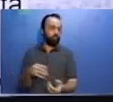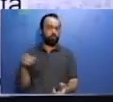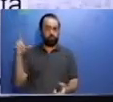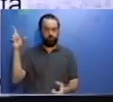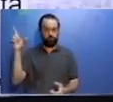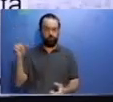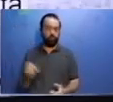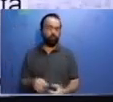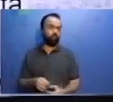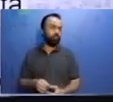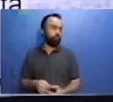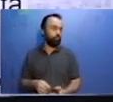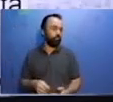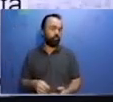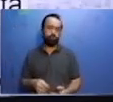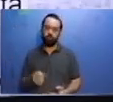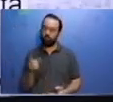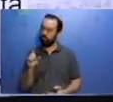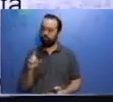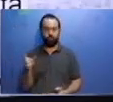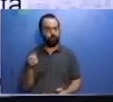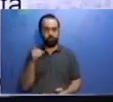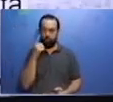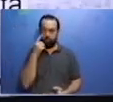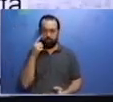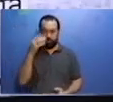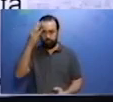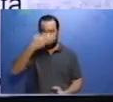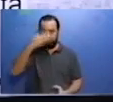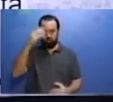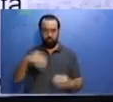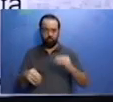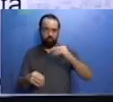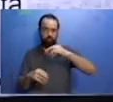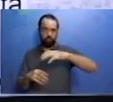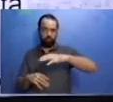aqui. Nós não visualizamos essa parte que está embaixo do